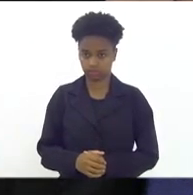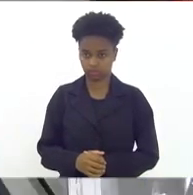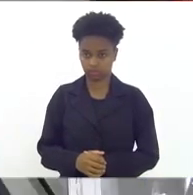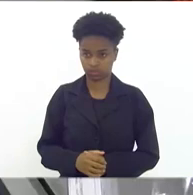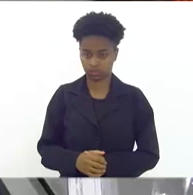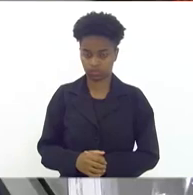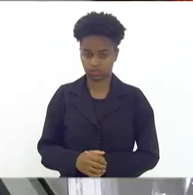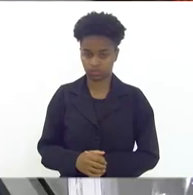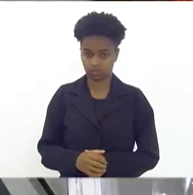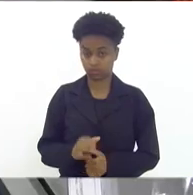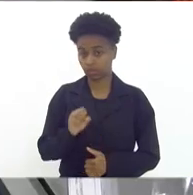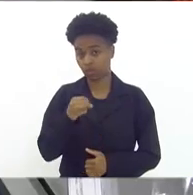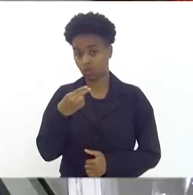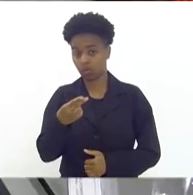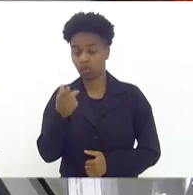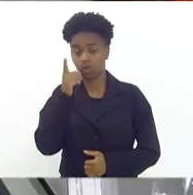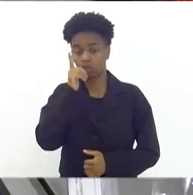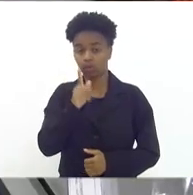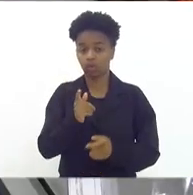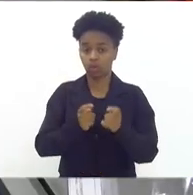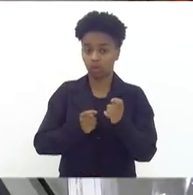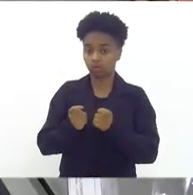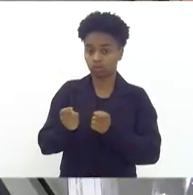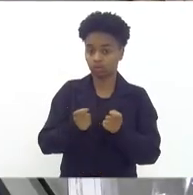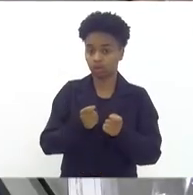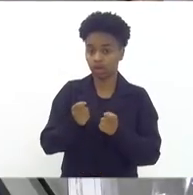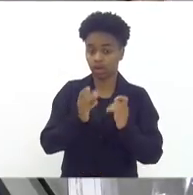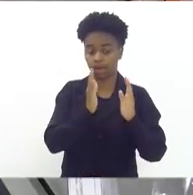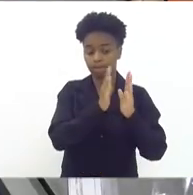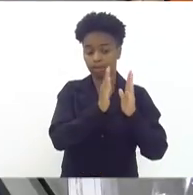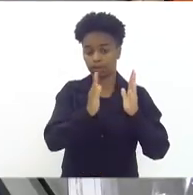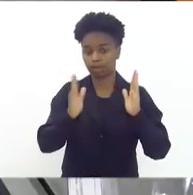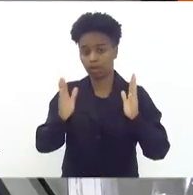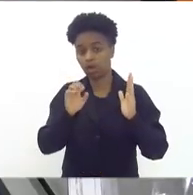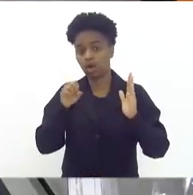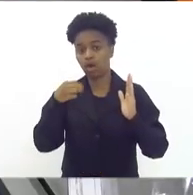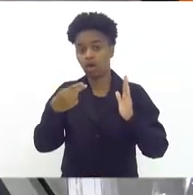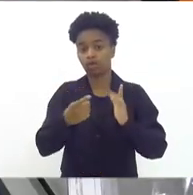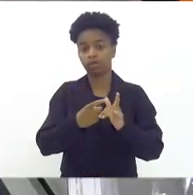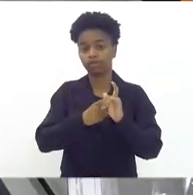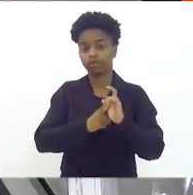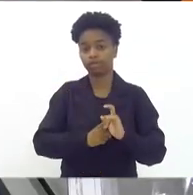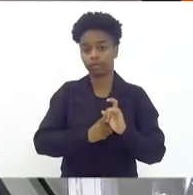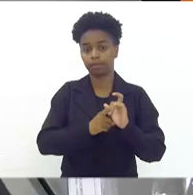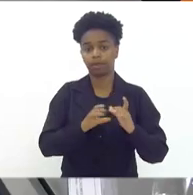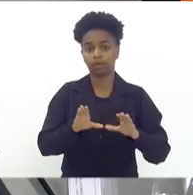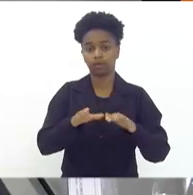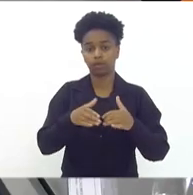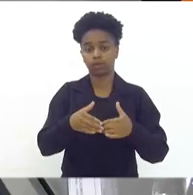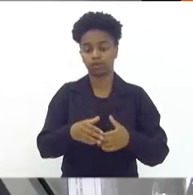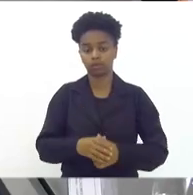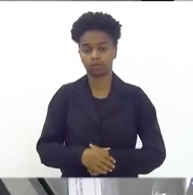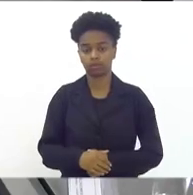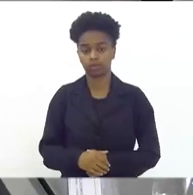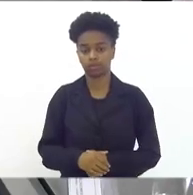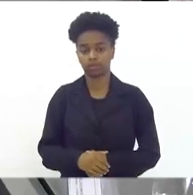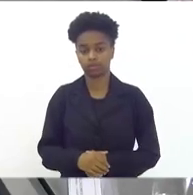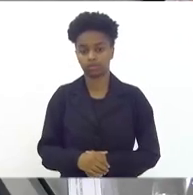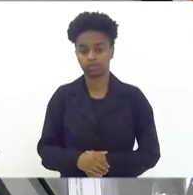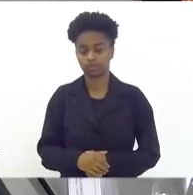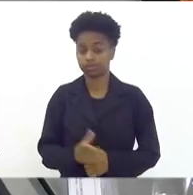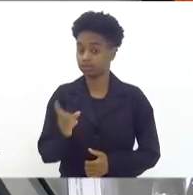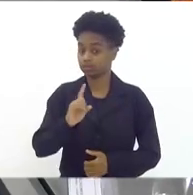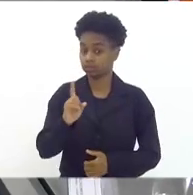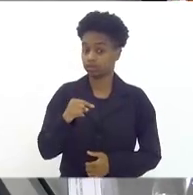excelências tem um controle da celeridade do processo ou vossa excelências são dependentes desse corpo instrutivo não eh a gente